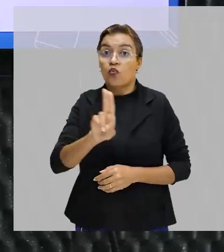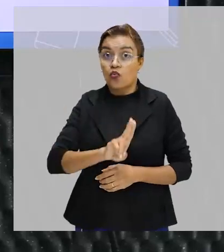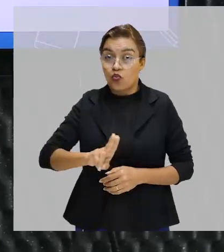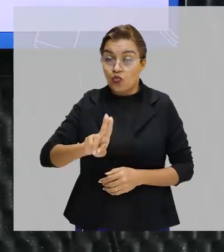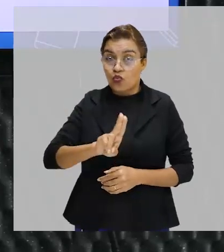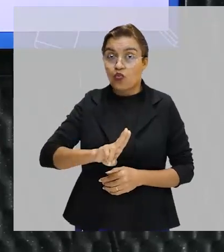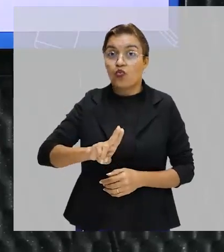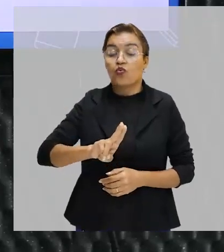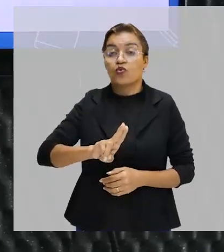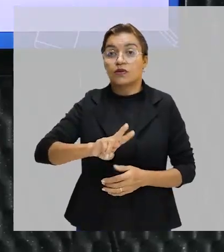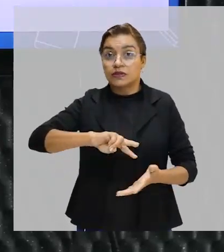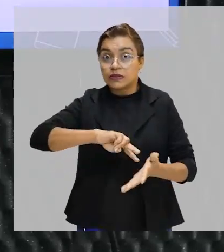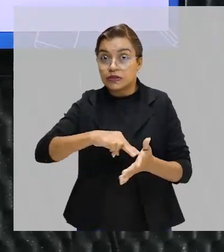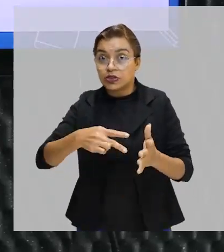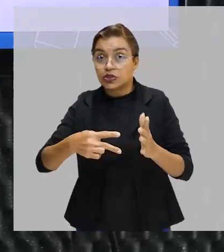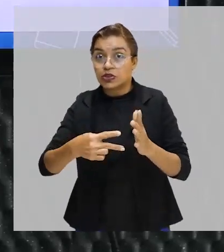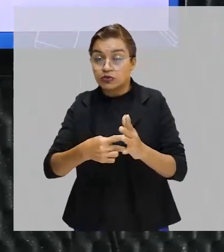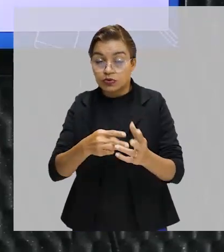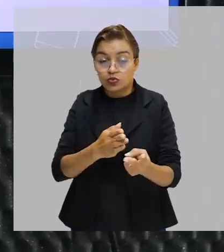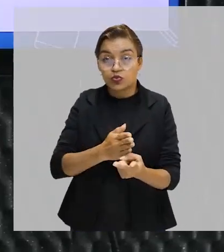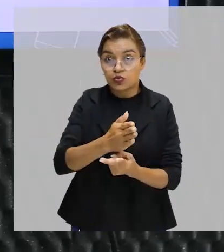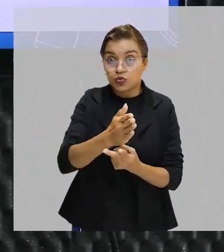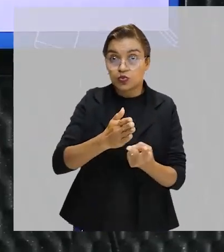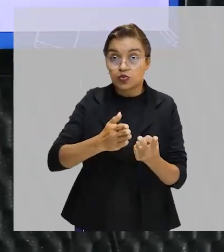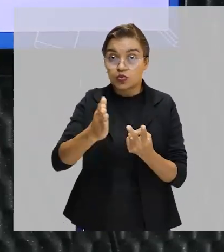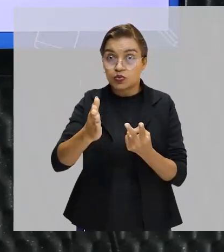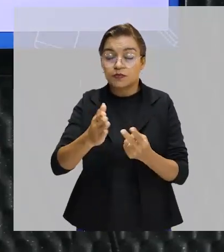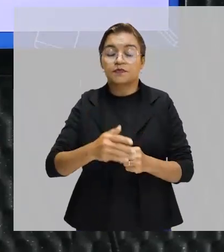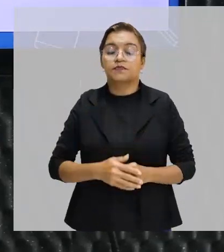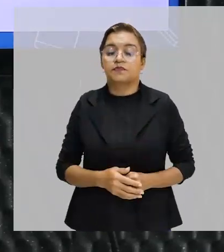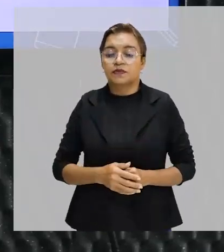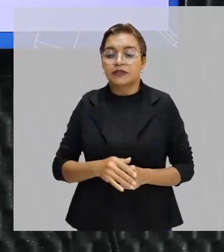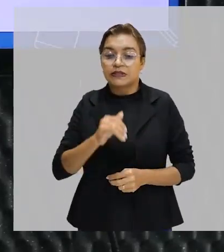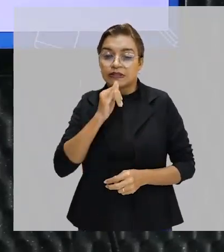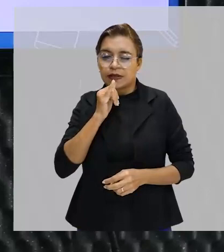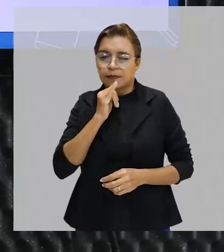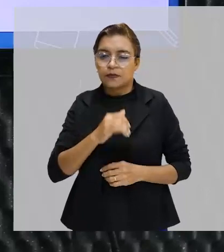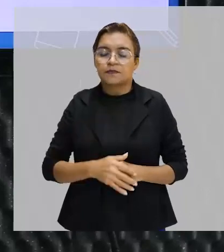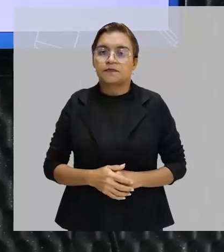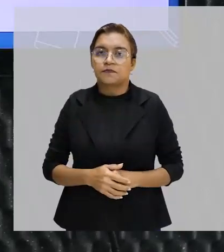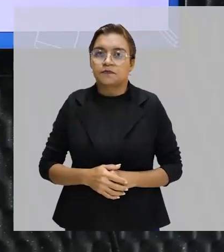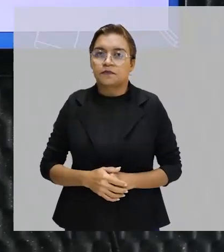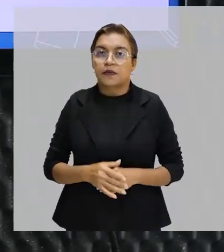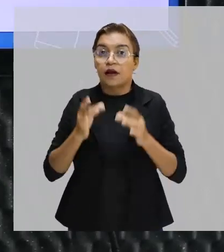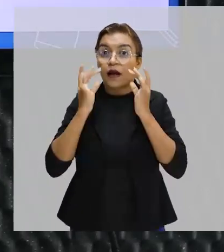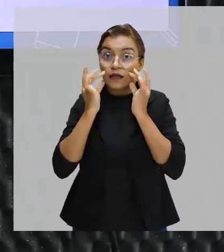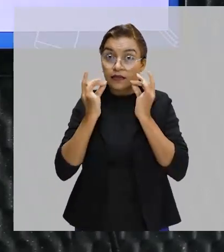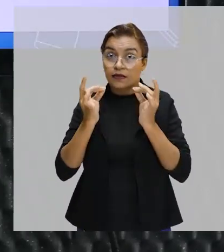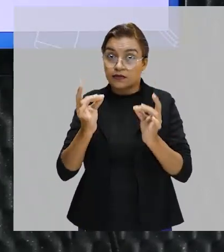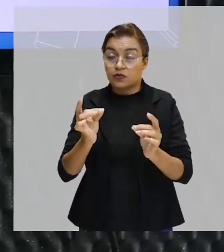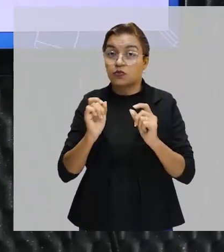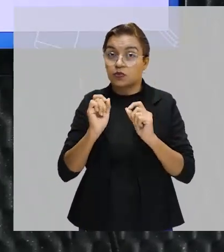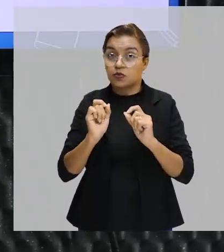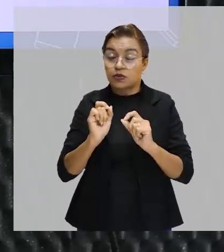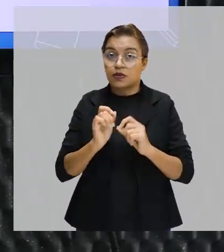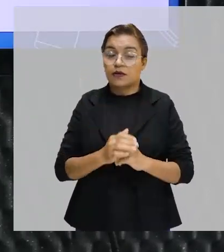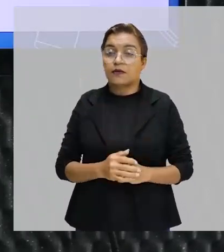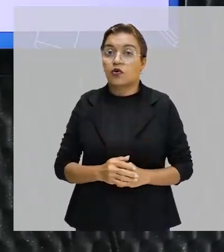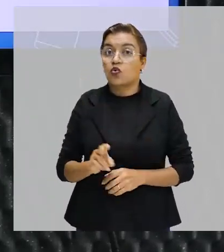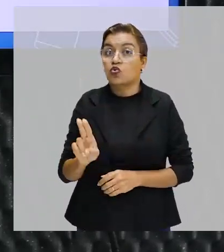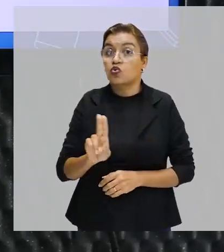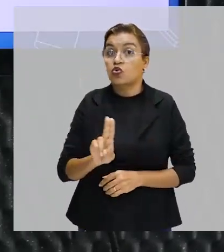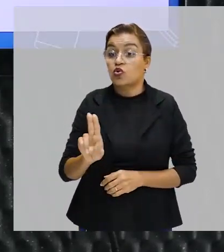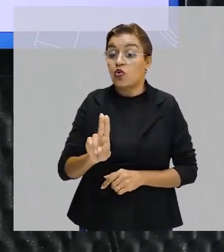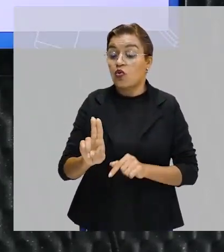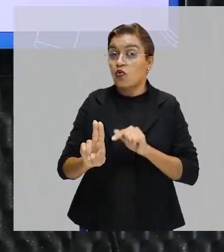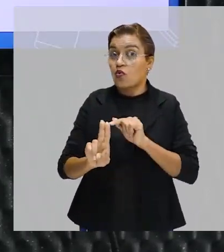recurso estilístico. Então, prestem bem atenção. A primeira coisa que eu queria chamar a atenção de vocês é quanto à